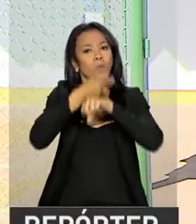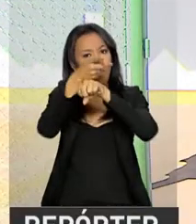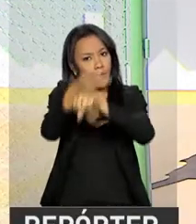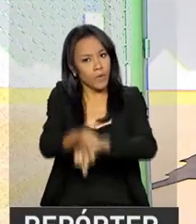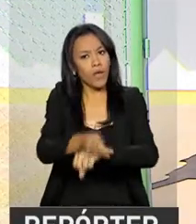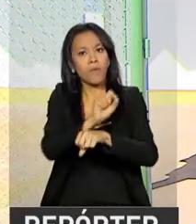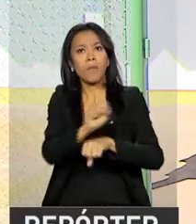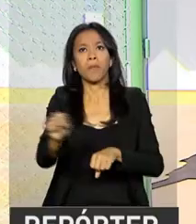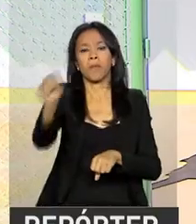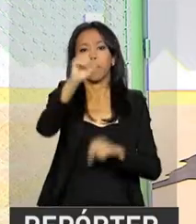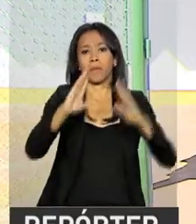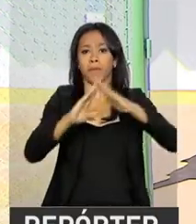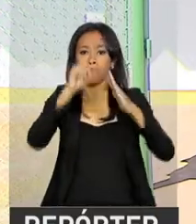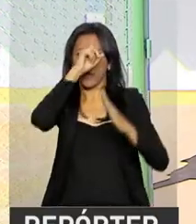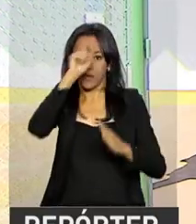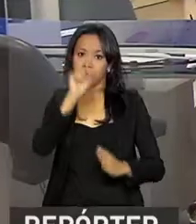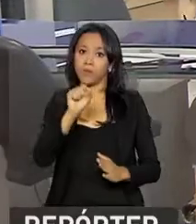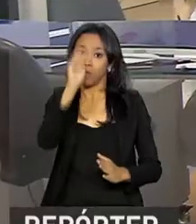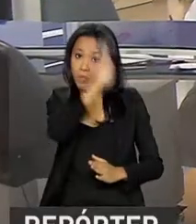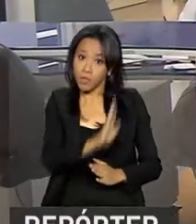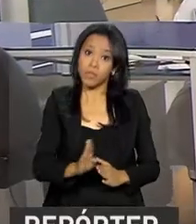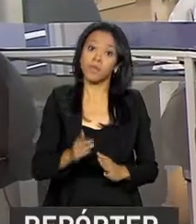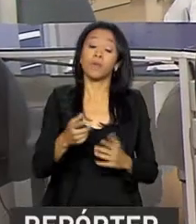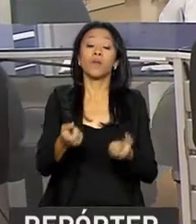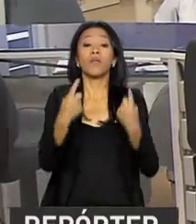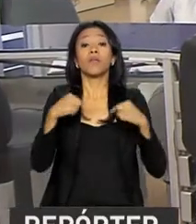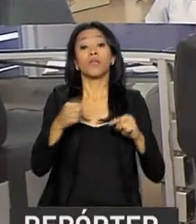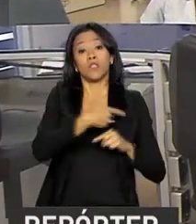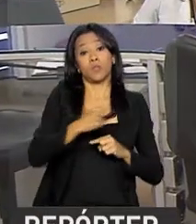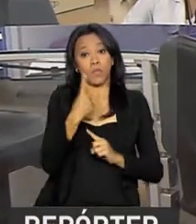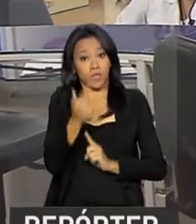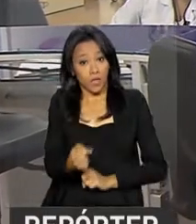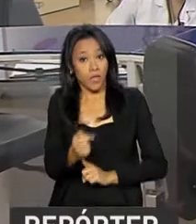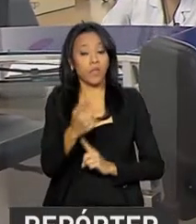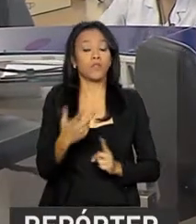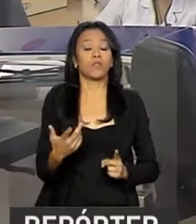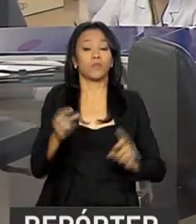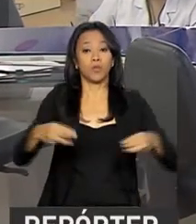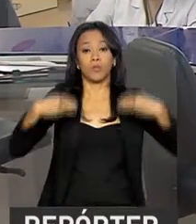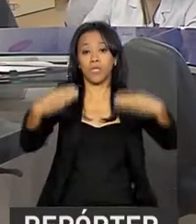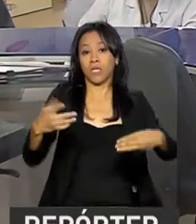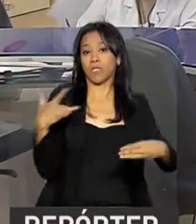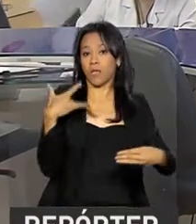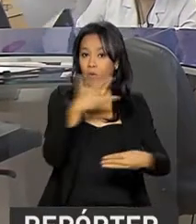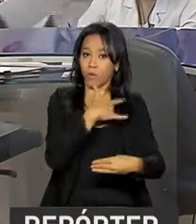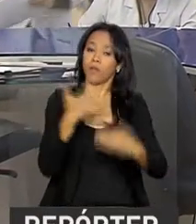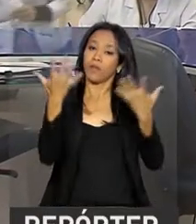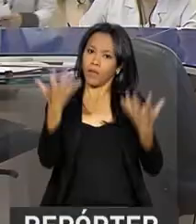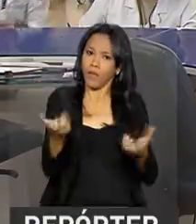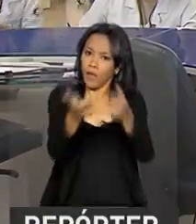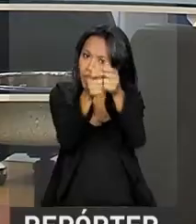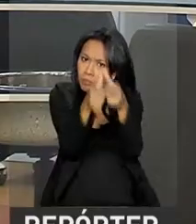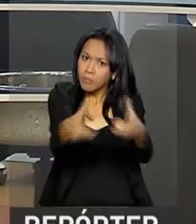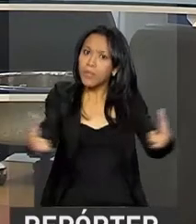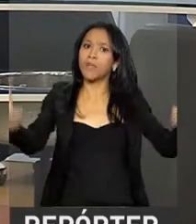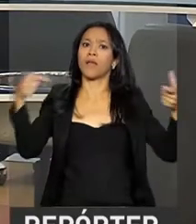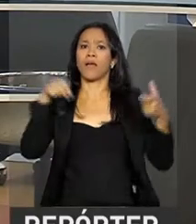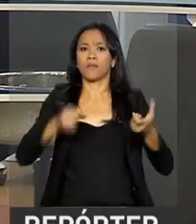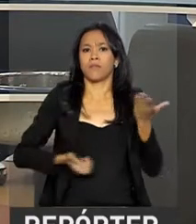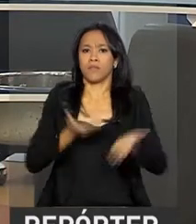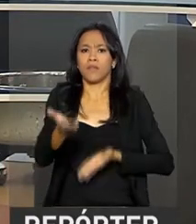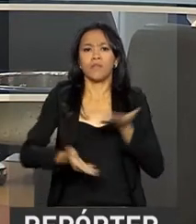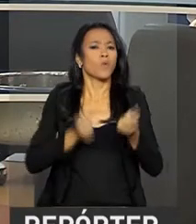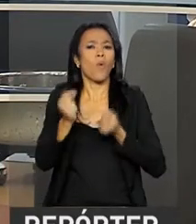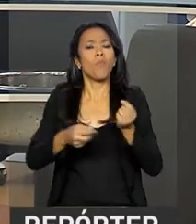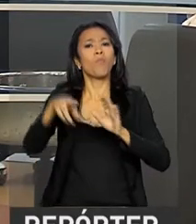básicas de saúde em todo o país e em 2017 o ministério da saúde quer ampliar esses serviços a partir de